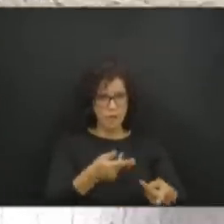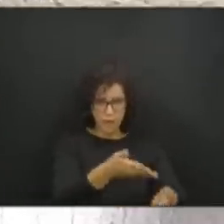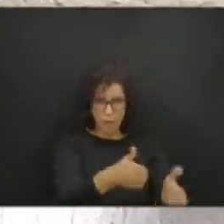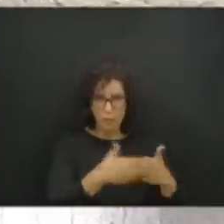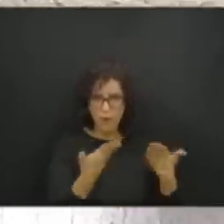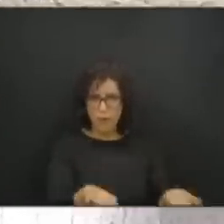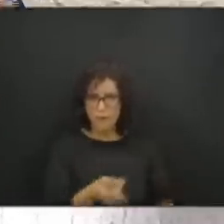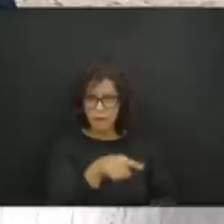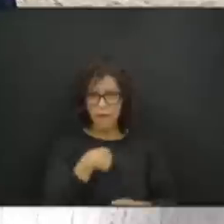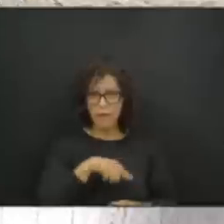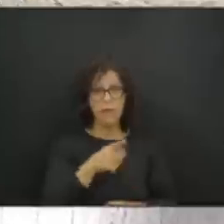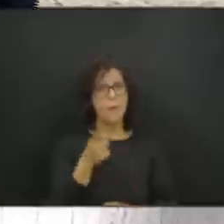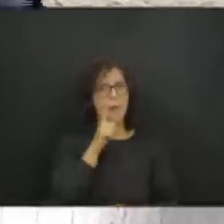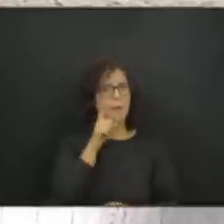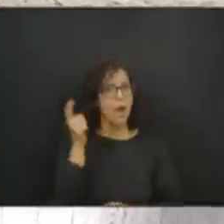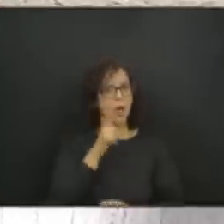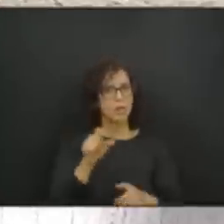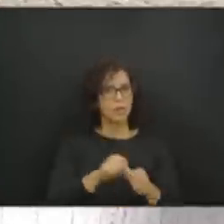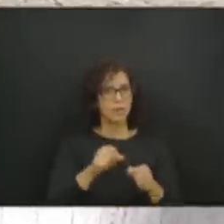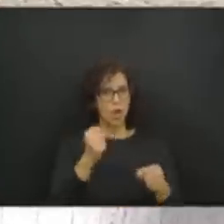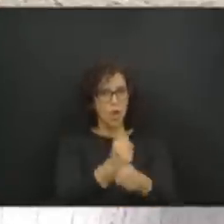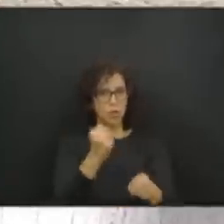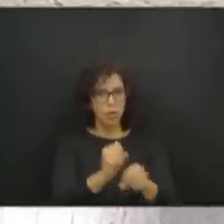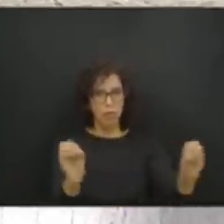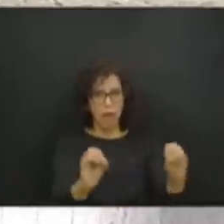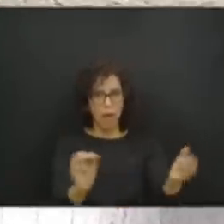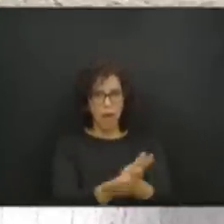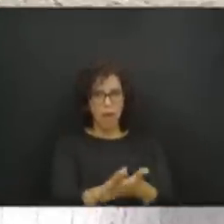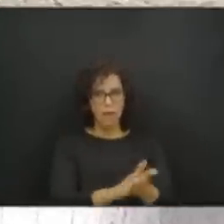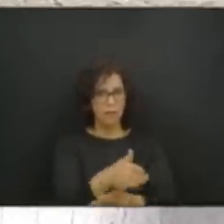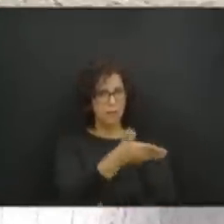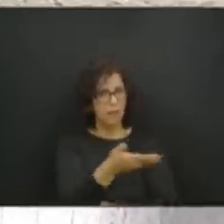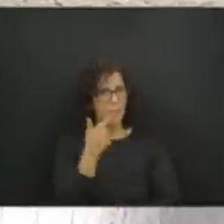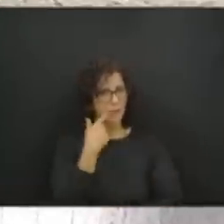Deus coisa que seu pai não conseguiu fazer